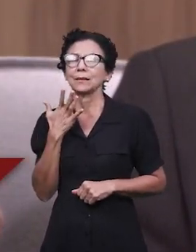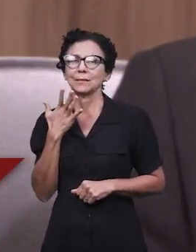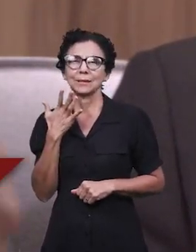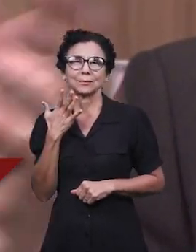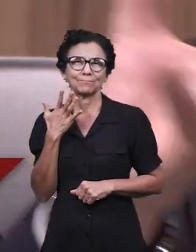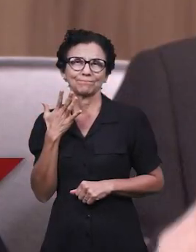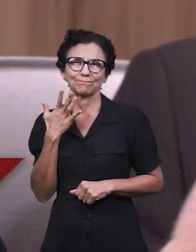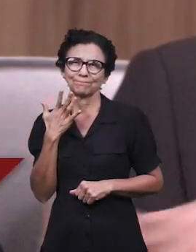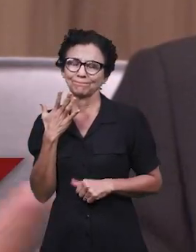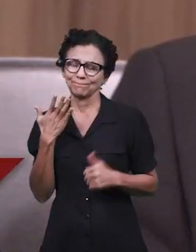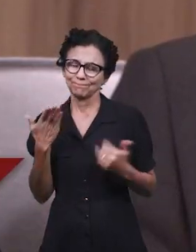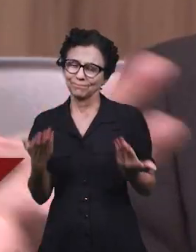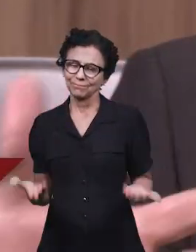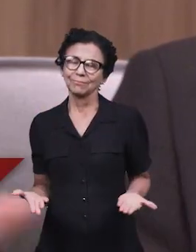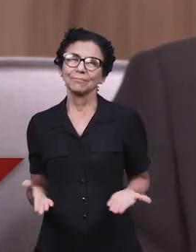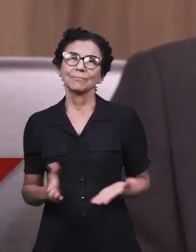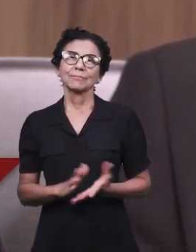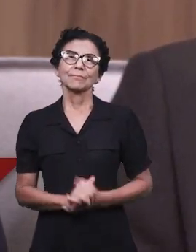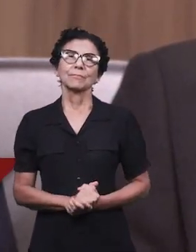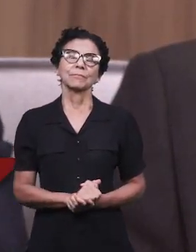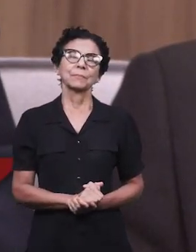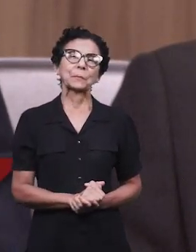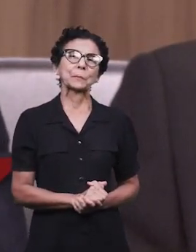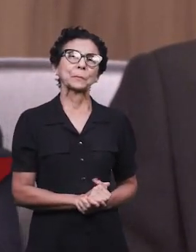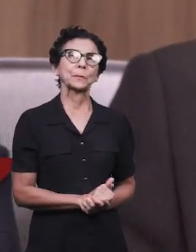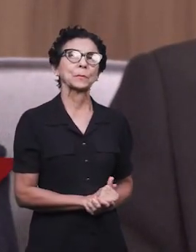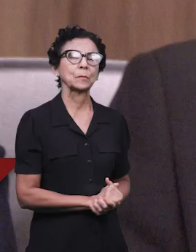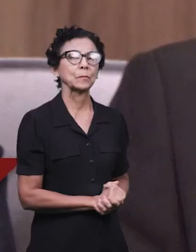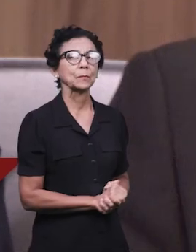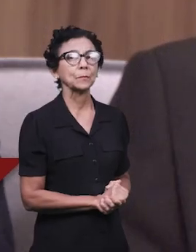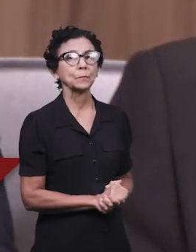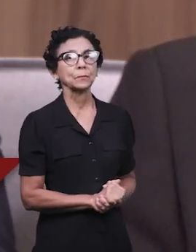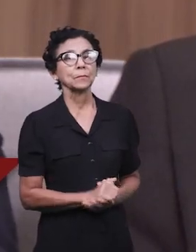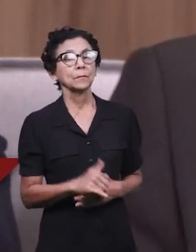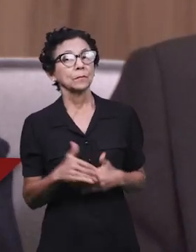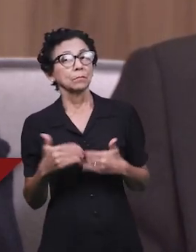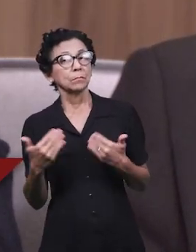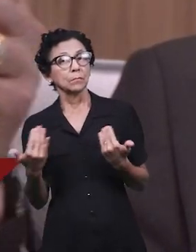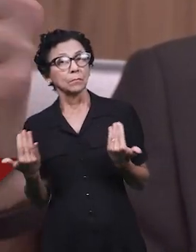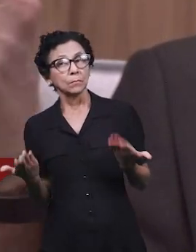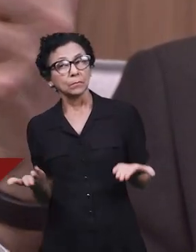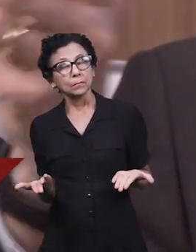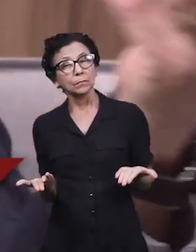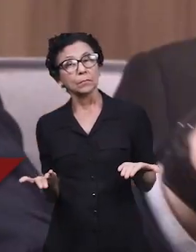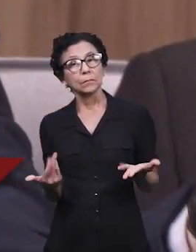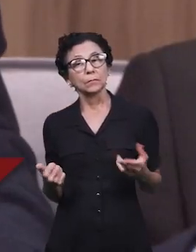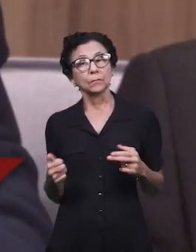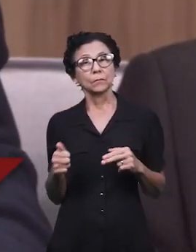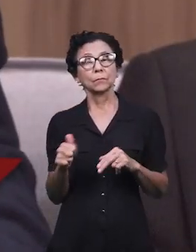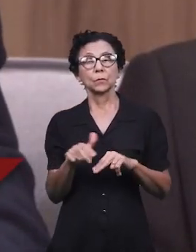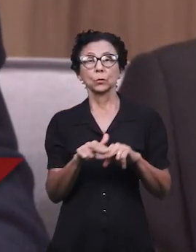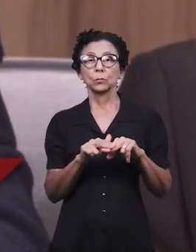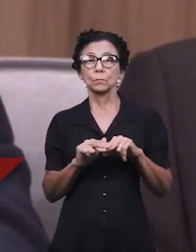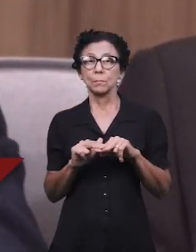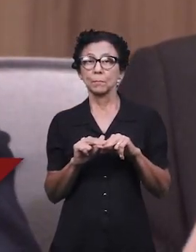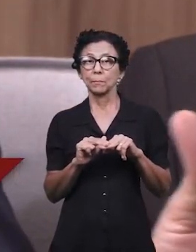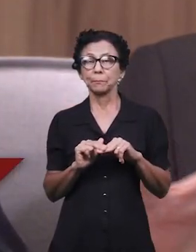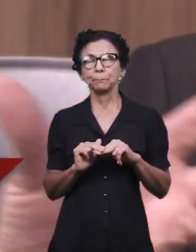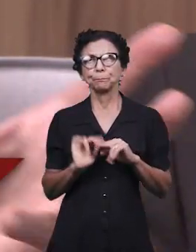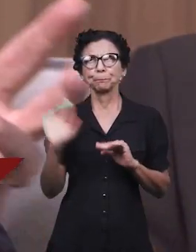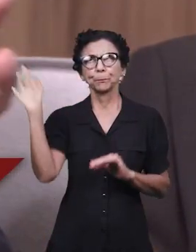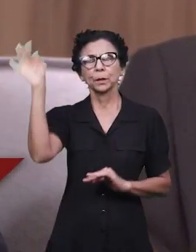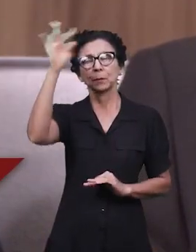dos recursos ou mecanismos do Espírito Santo são os anjos,